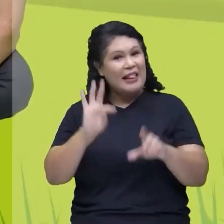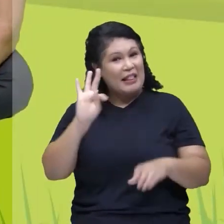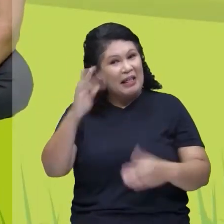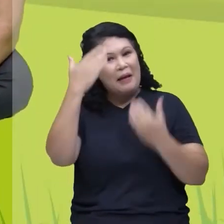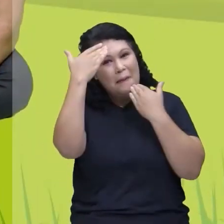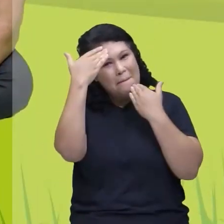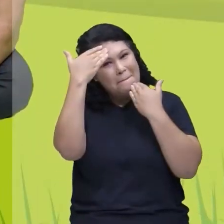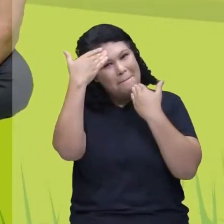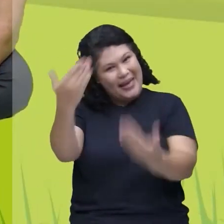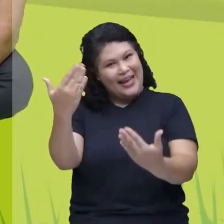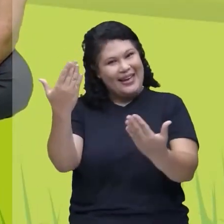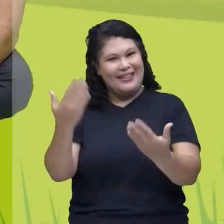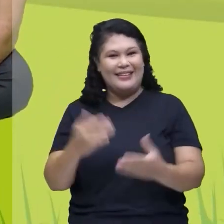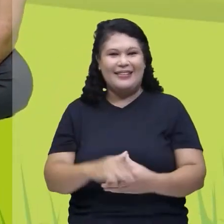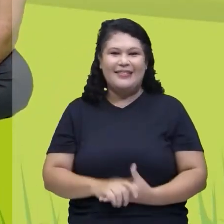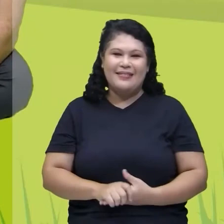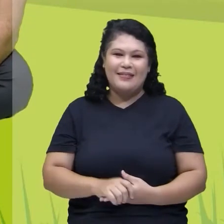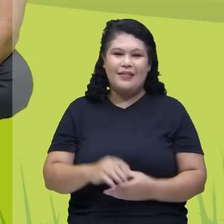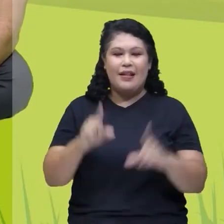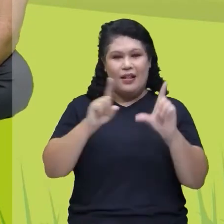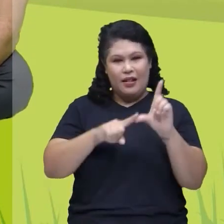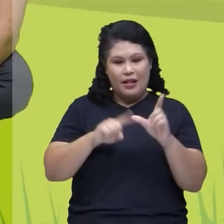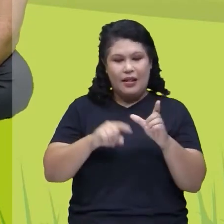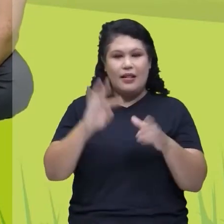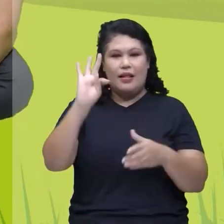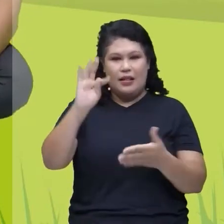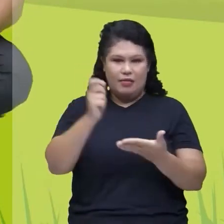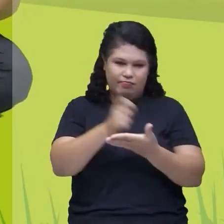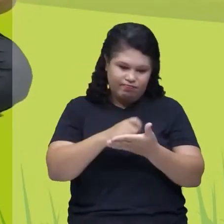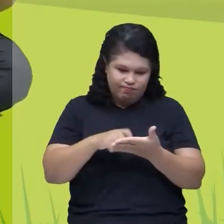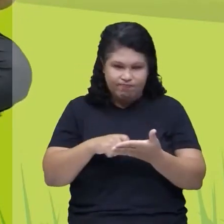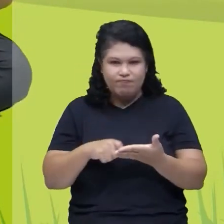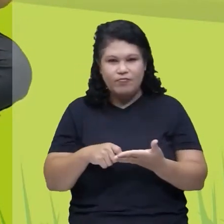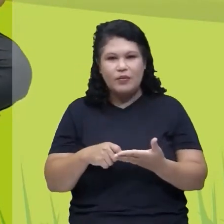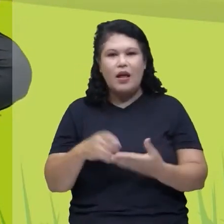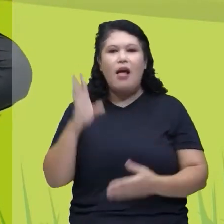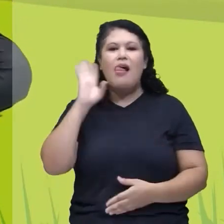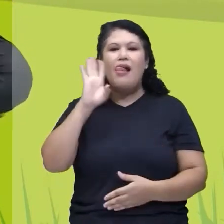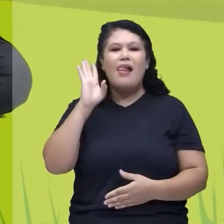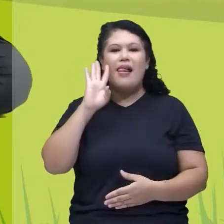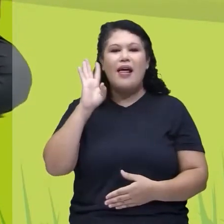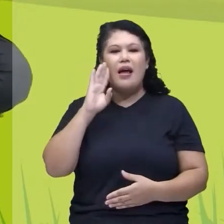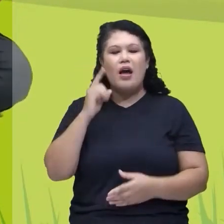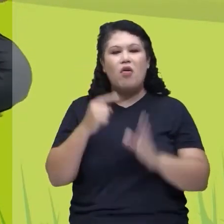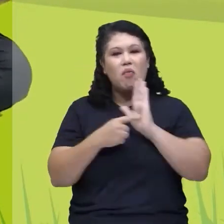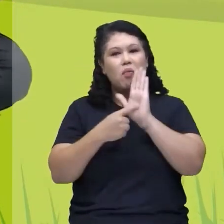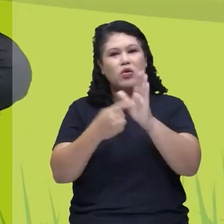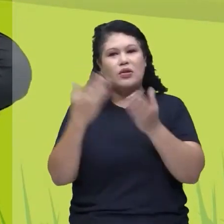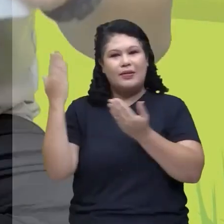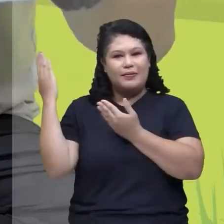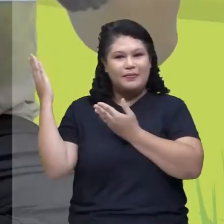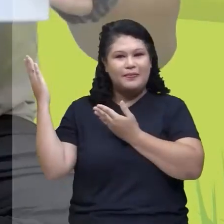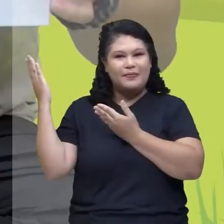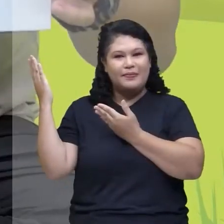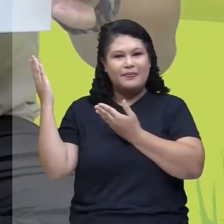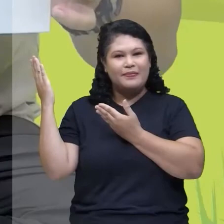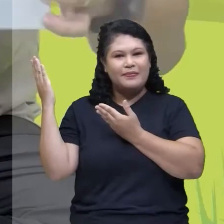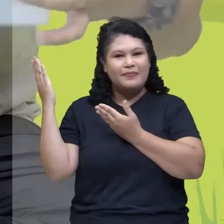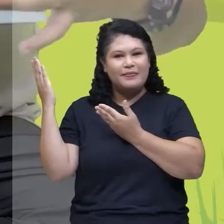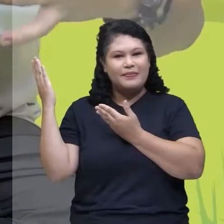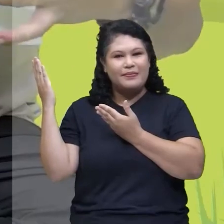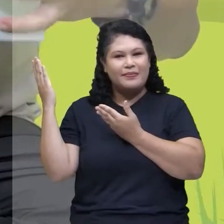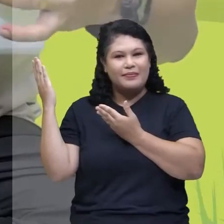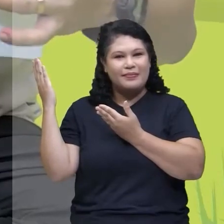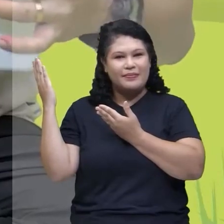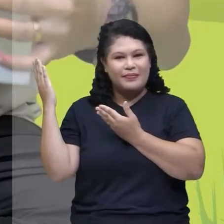Muito obrigado. Letra T. Poxa, que legal mostrar para vocês. Então, estação número